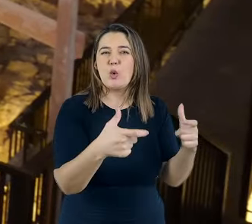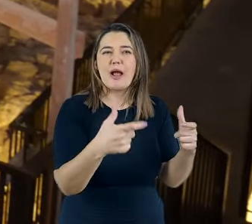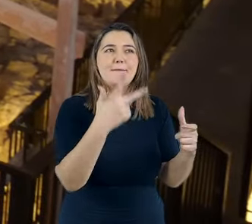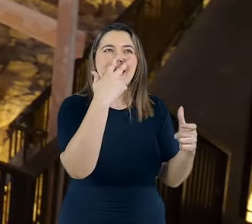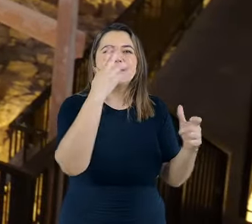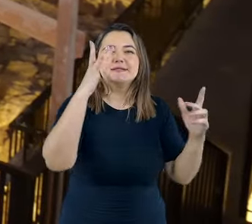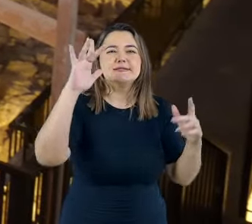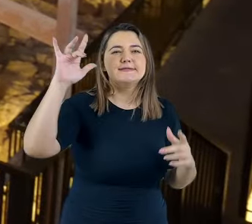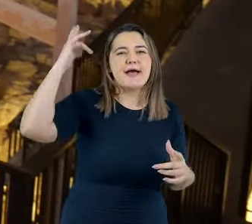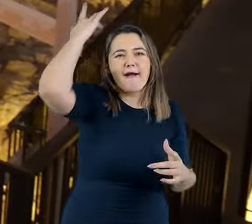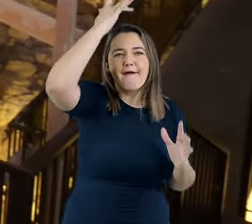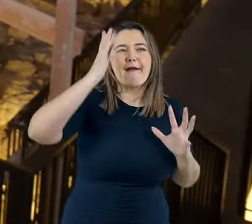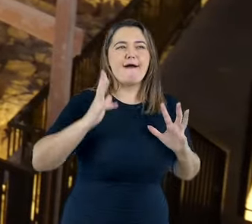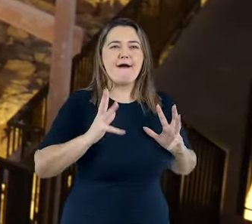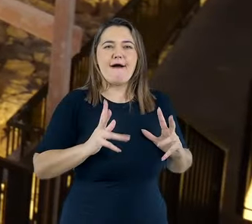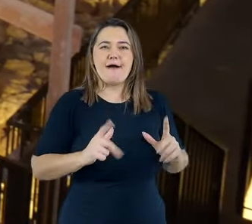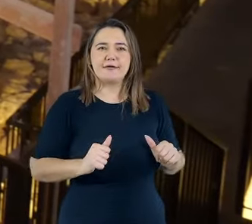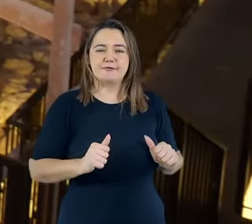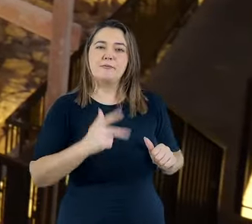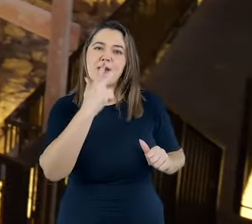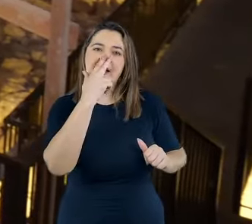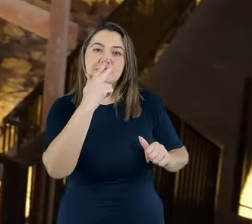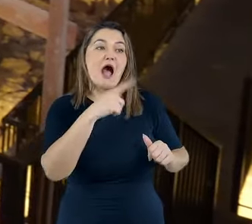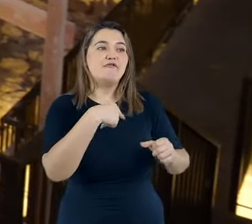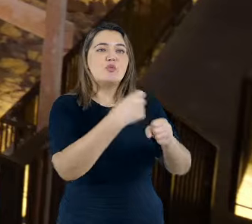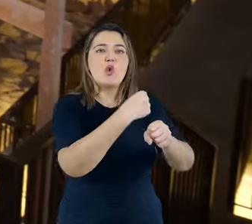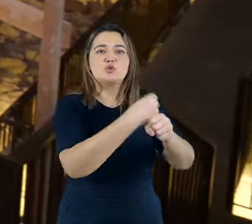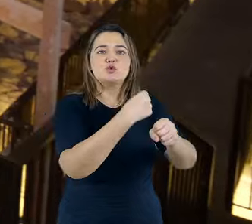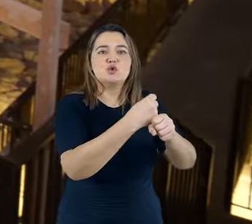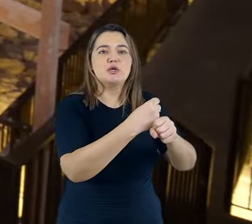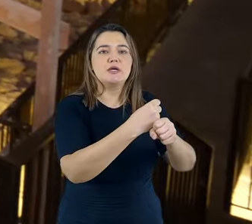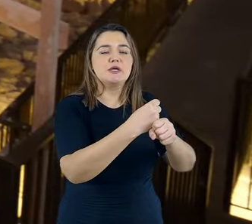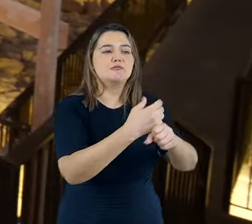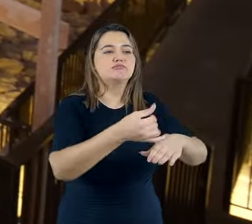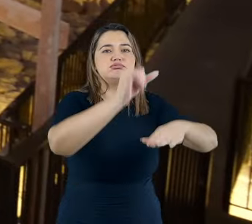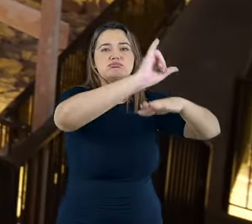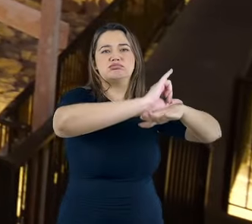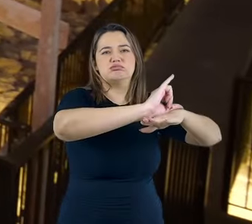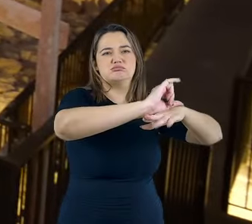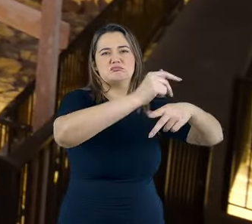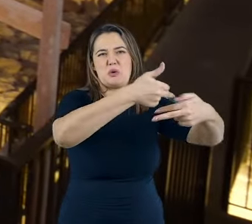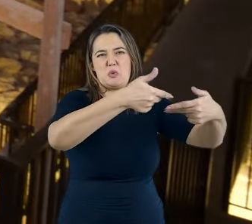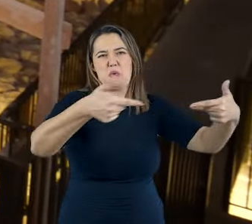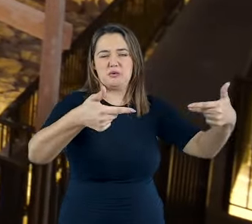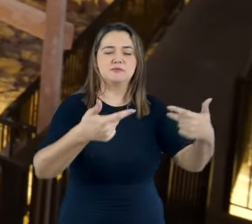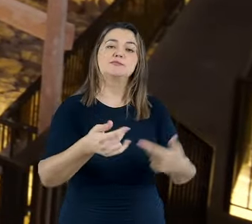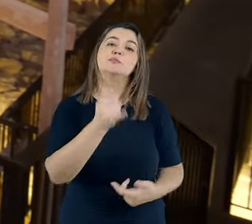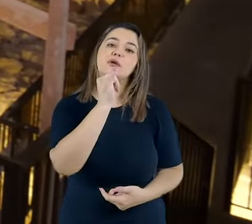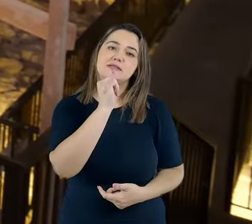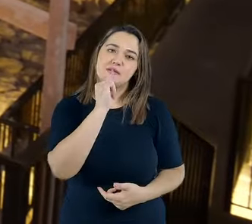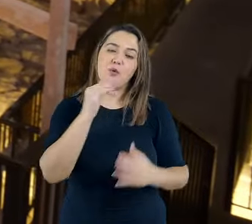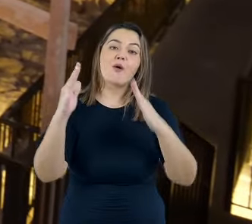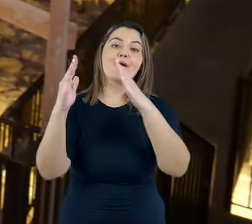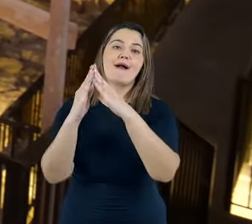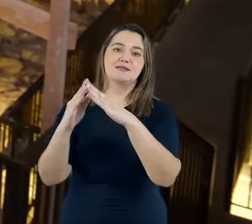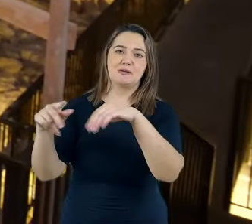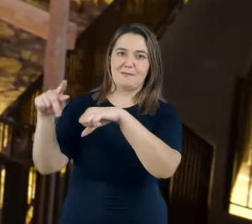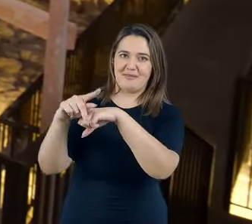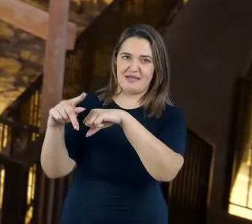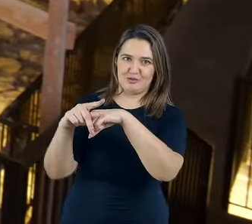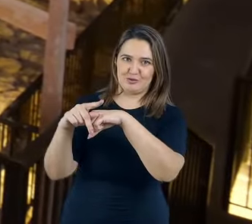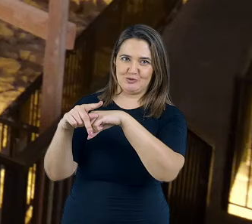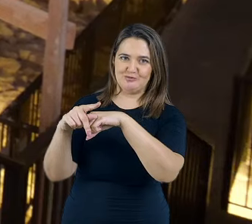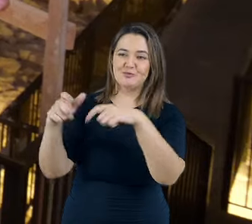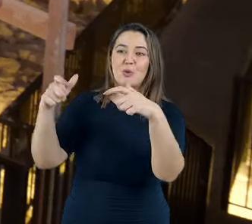era tão sagrado que a tradição passava de pai para filho e eles acabavam construindo um monumento religioso ali. É o caso da Casa de